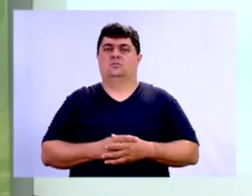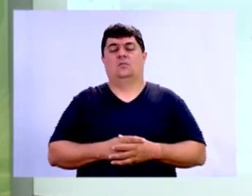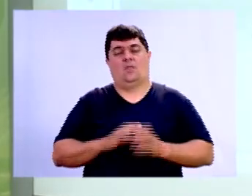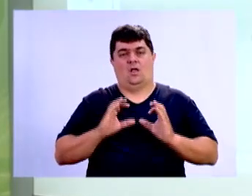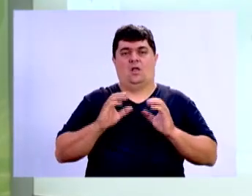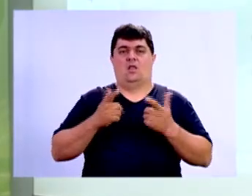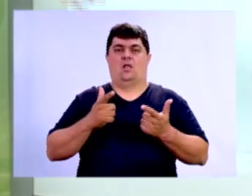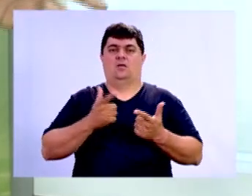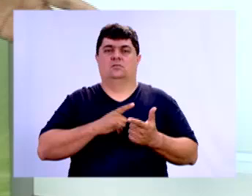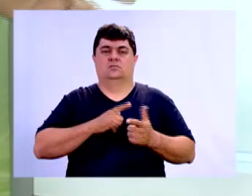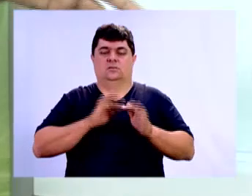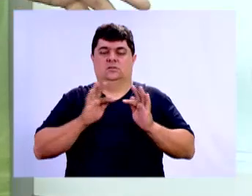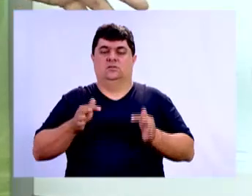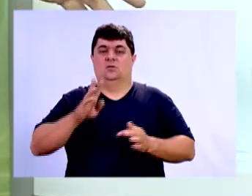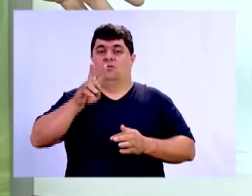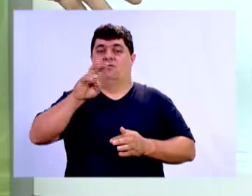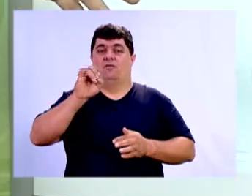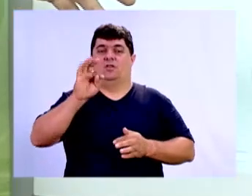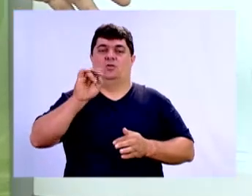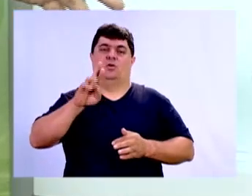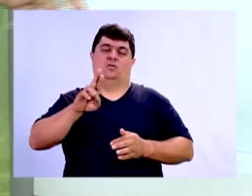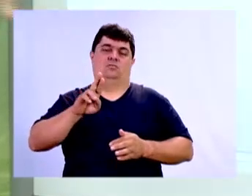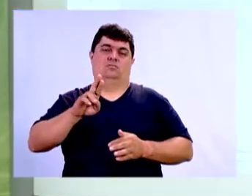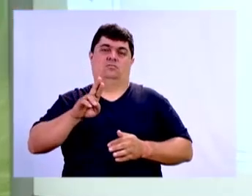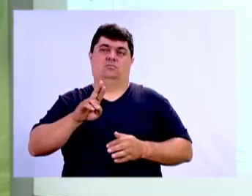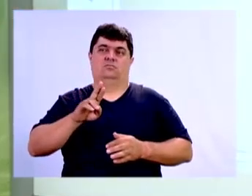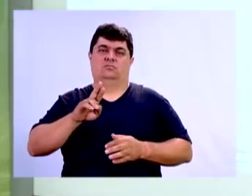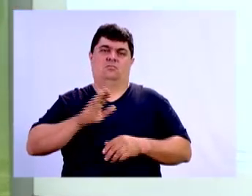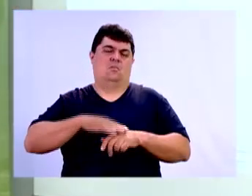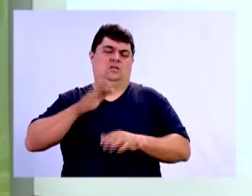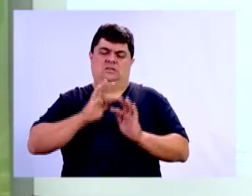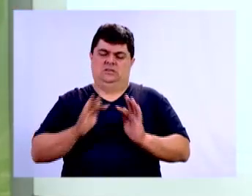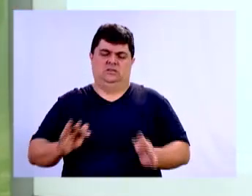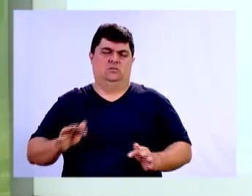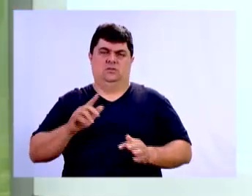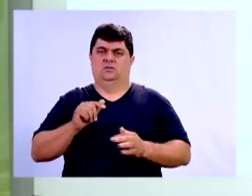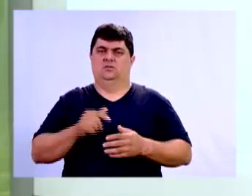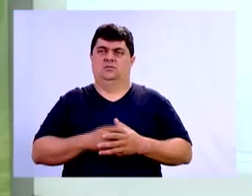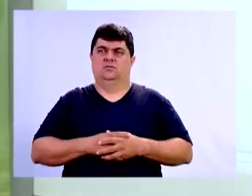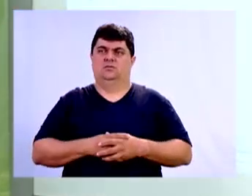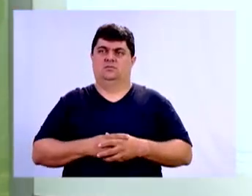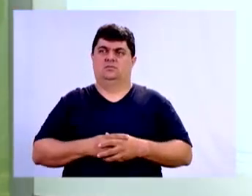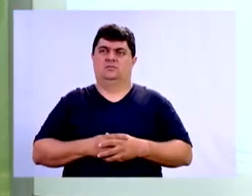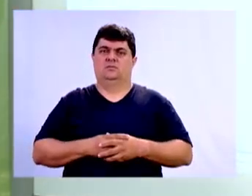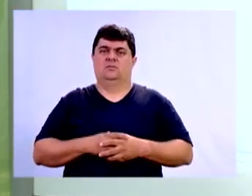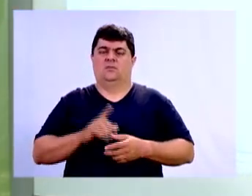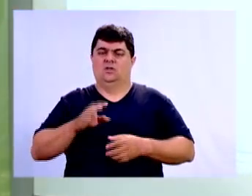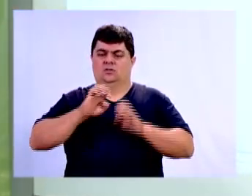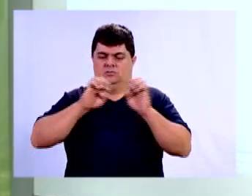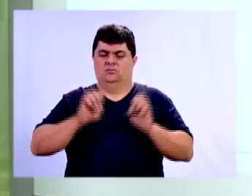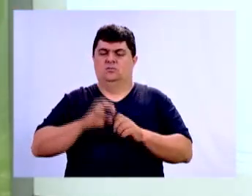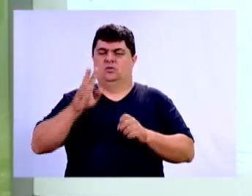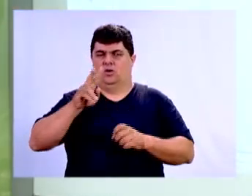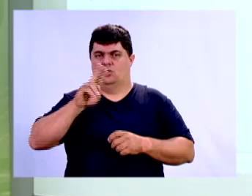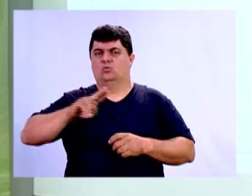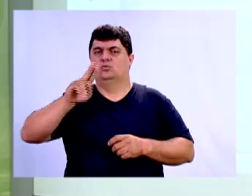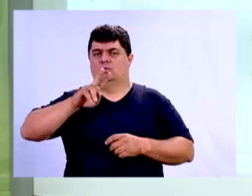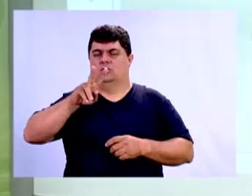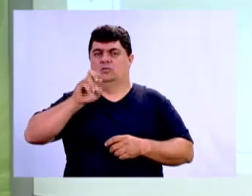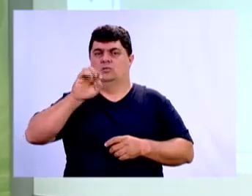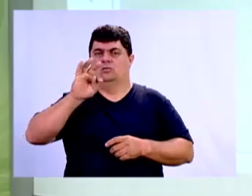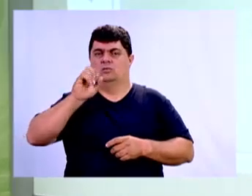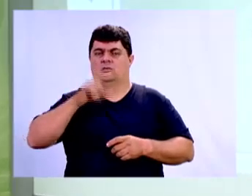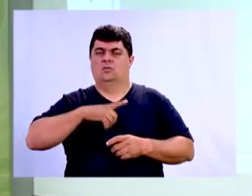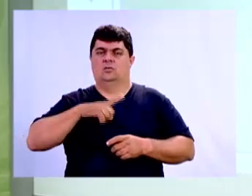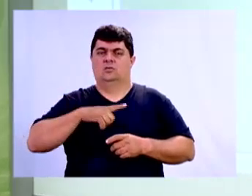Lógico, a mais simples, vetores. Vetores é mais simples. Né? Eu acho que vocês trabalham, inclusive, estrutura de dados com vetores. Você